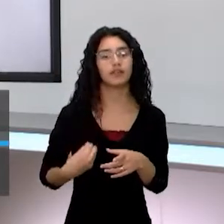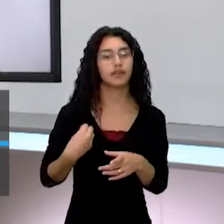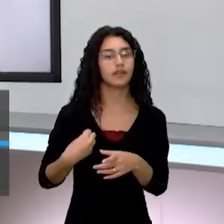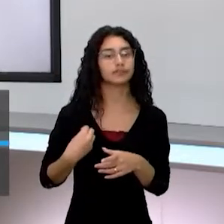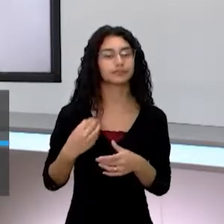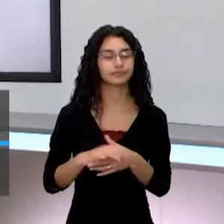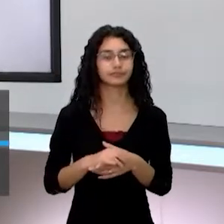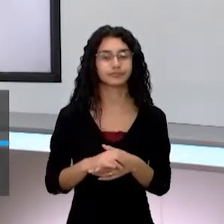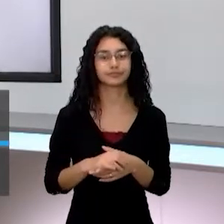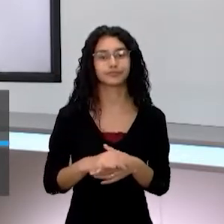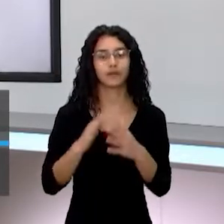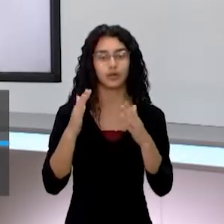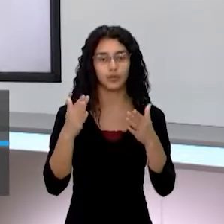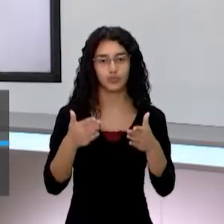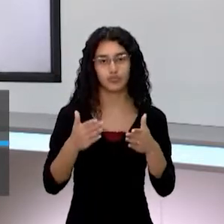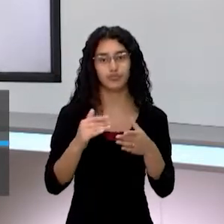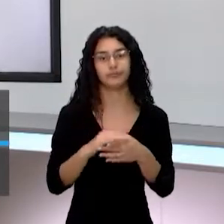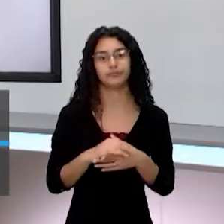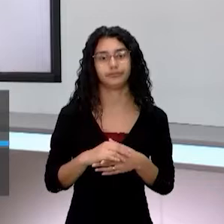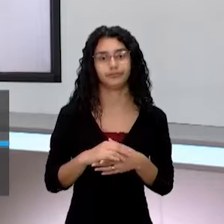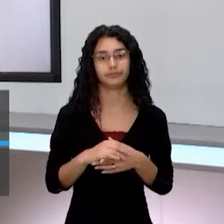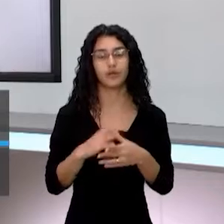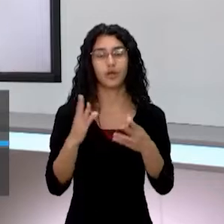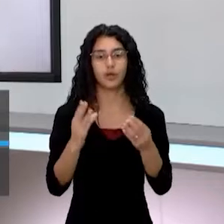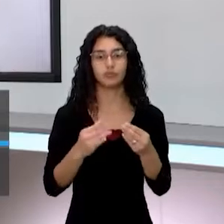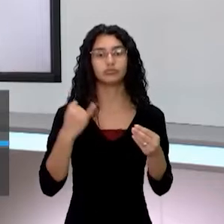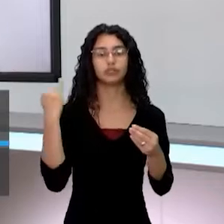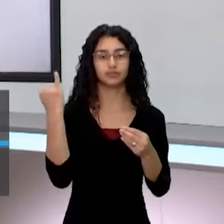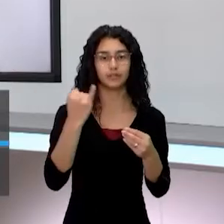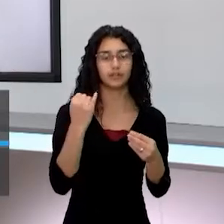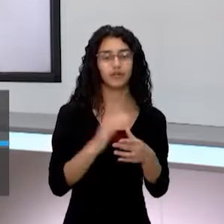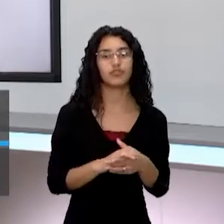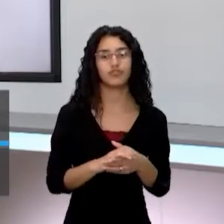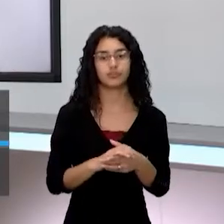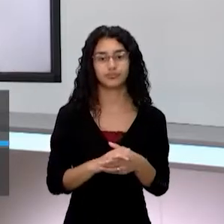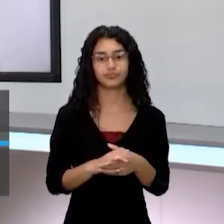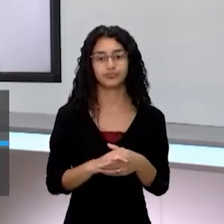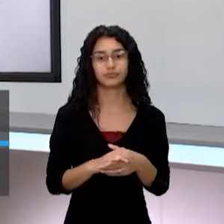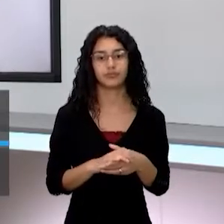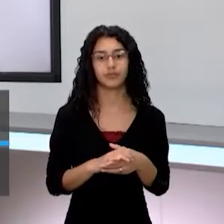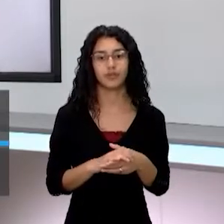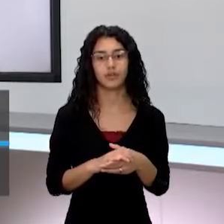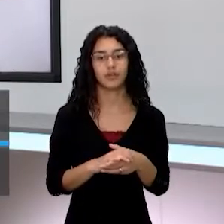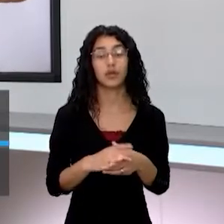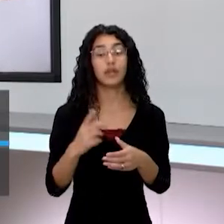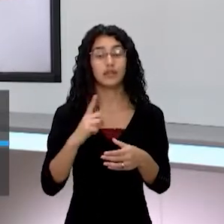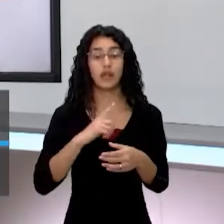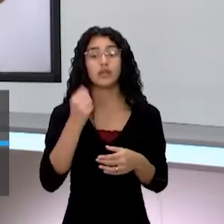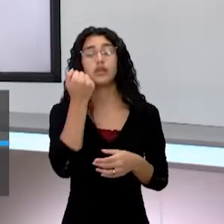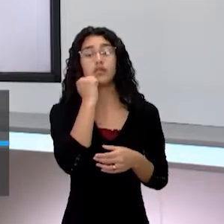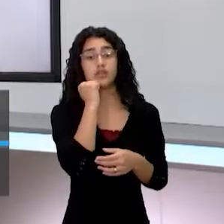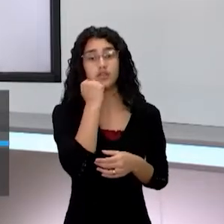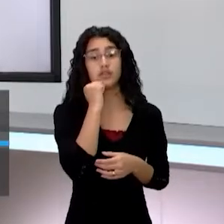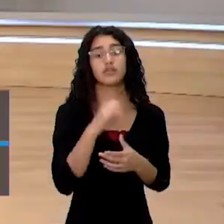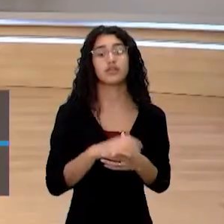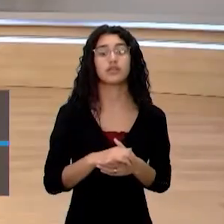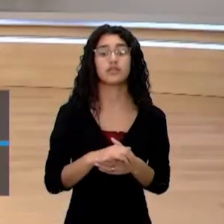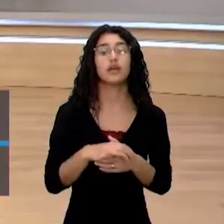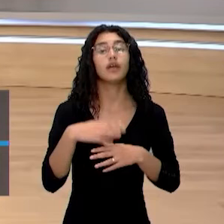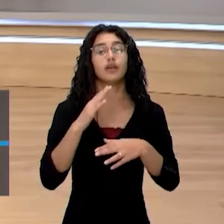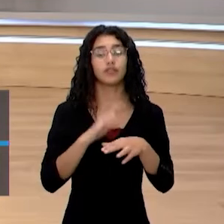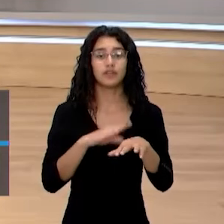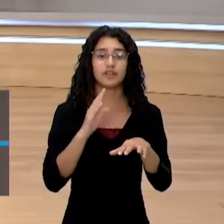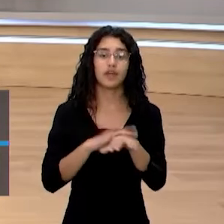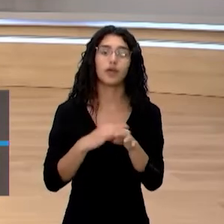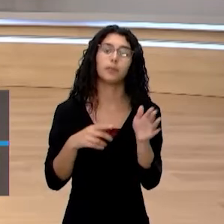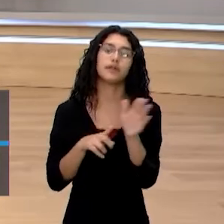vida ali surge, umas questões fundamentais de uma atmosfera primitiva. Aí teve os cientistas, né, Bri, que fizeram uma simulação,